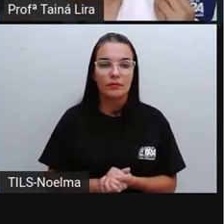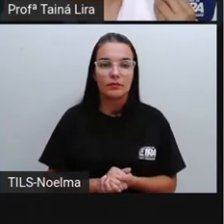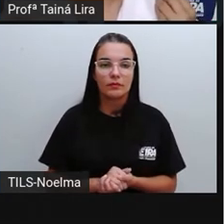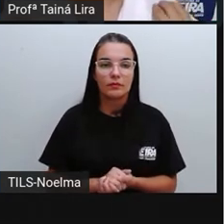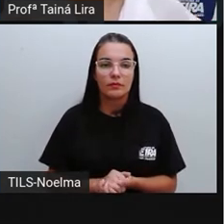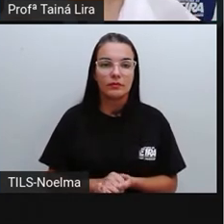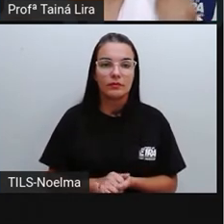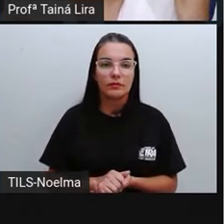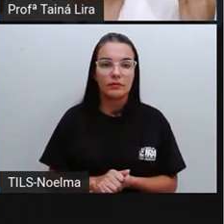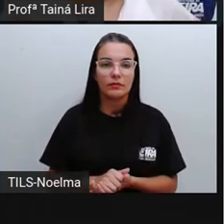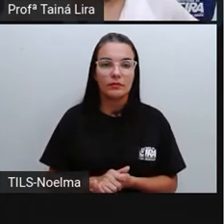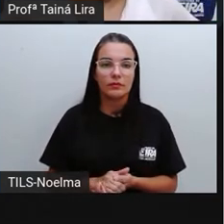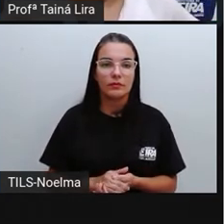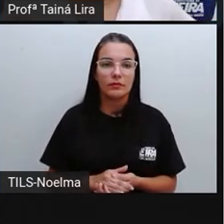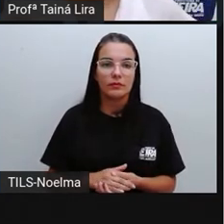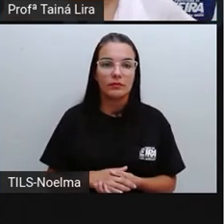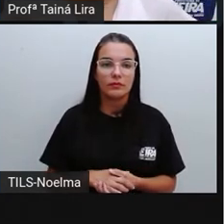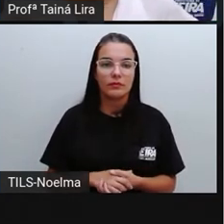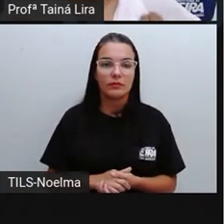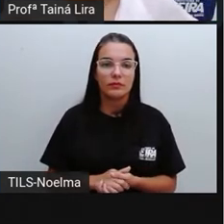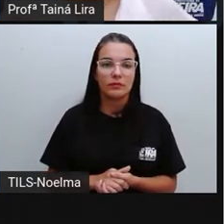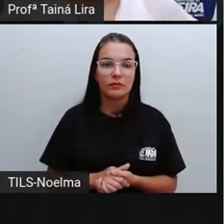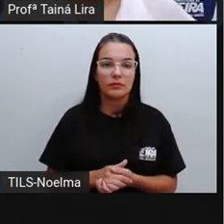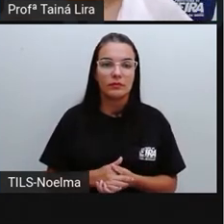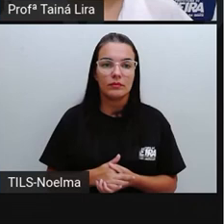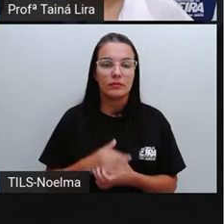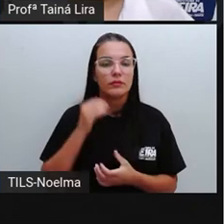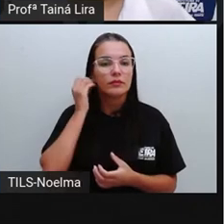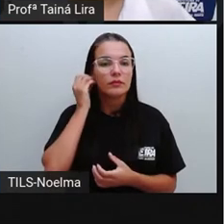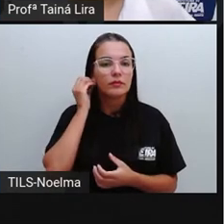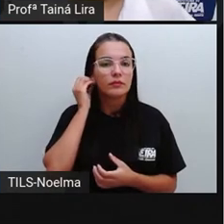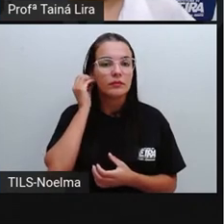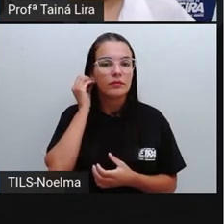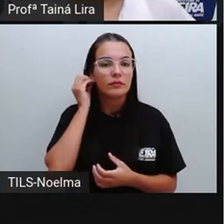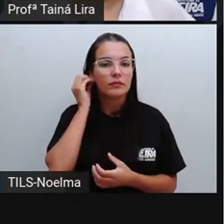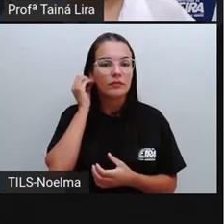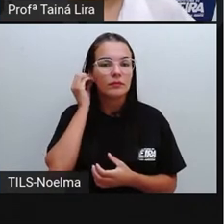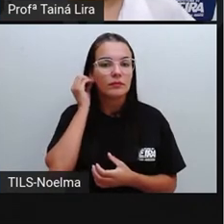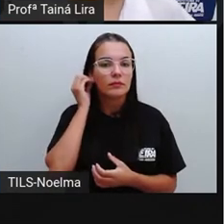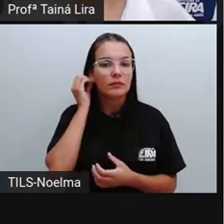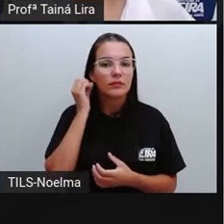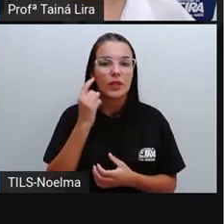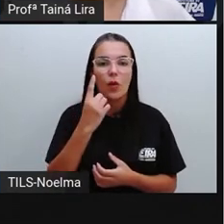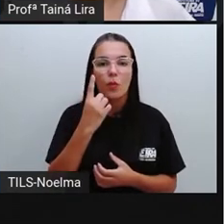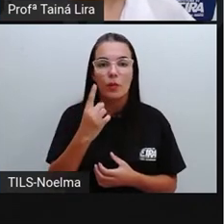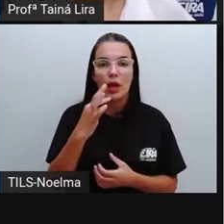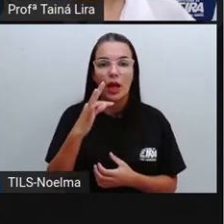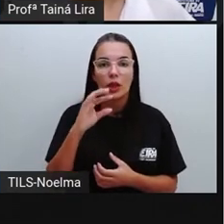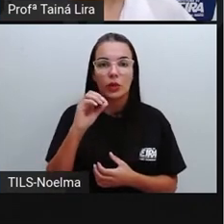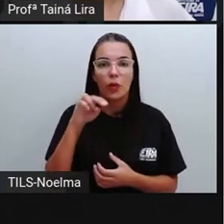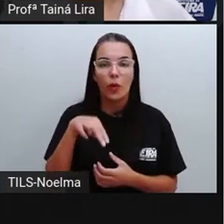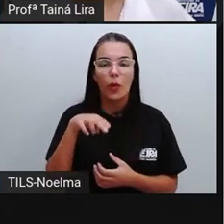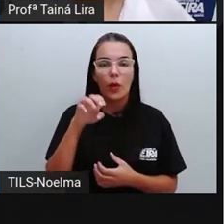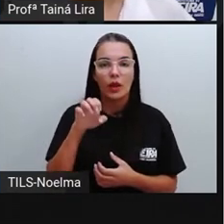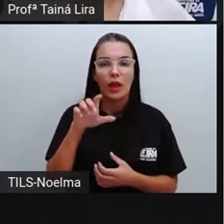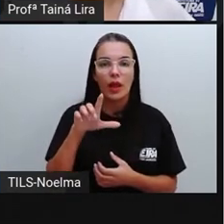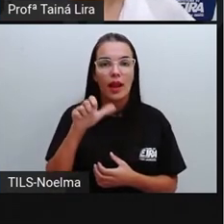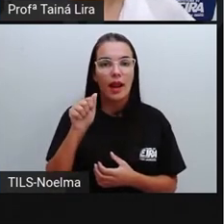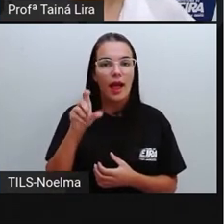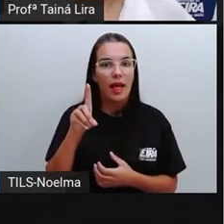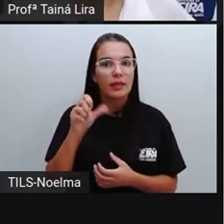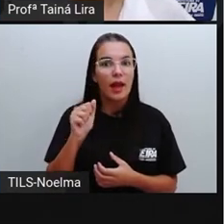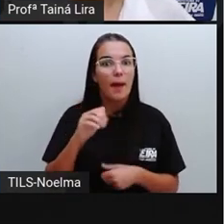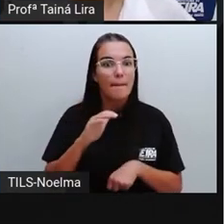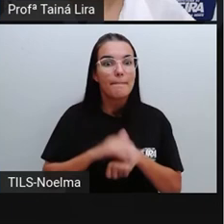e da zebra, tá? Então, olha só, ela, uma tonelada é igual a 1.000 quilos. A gente localizou o